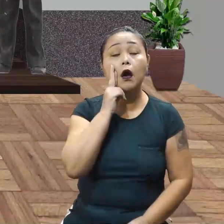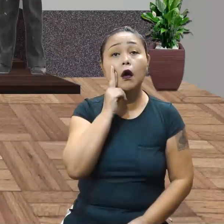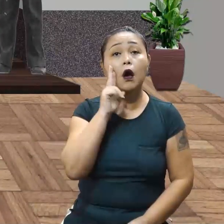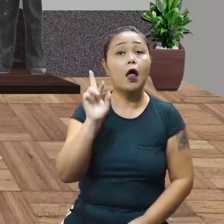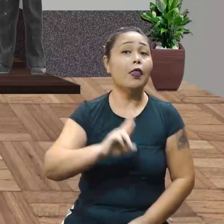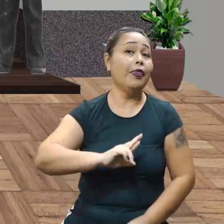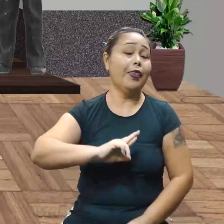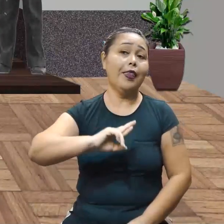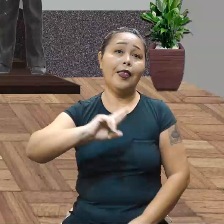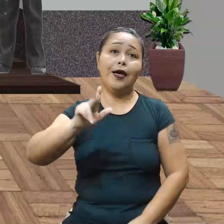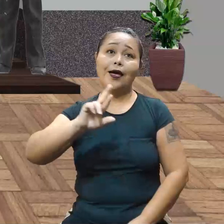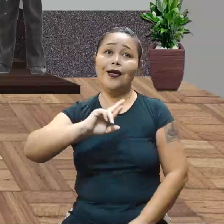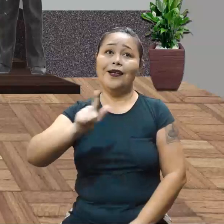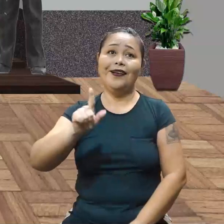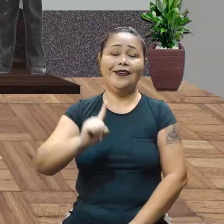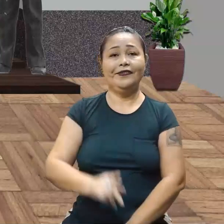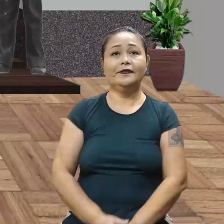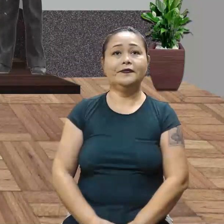não foi